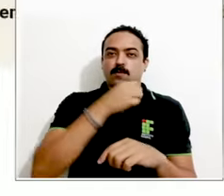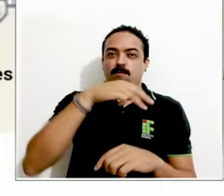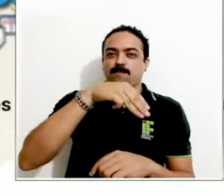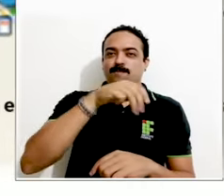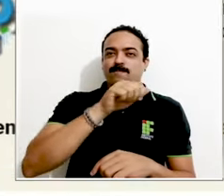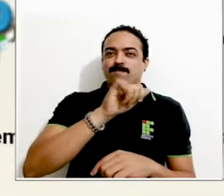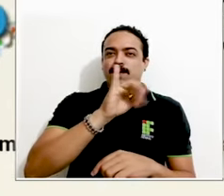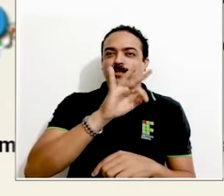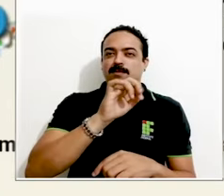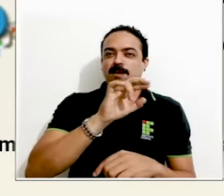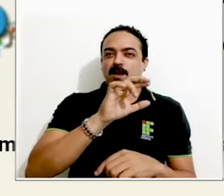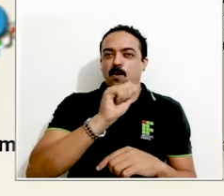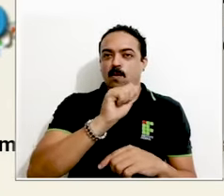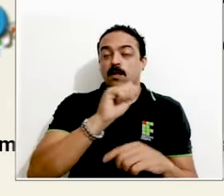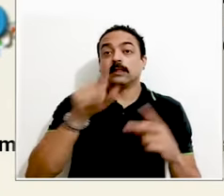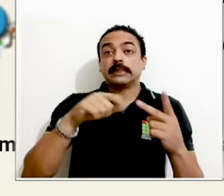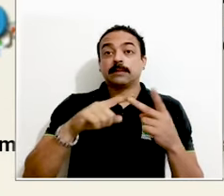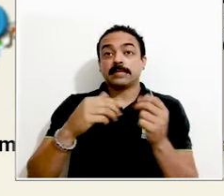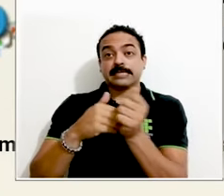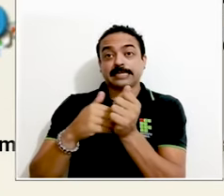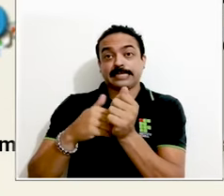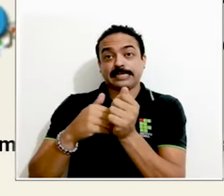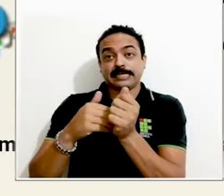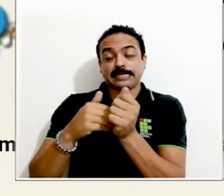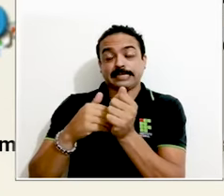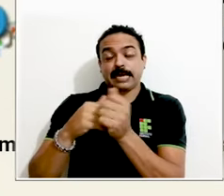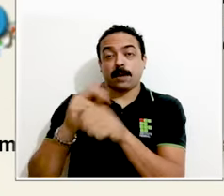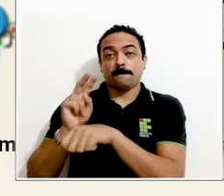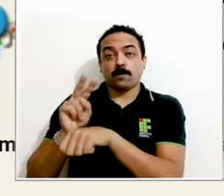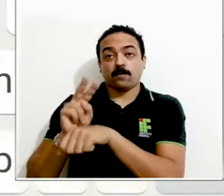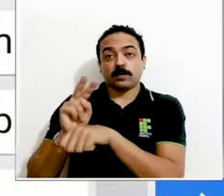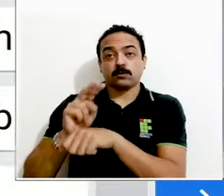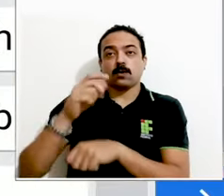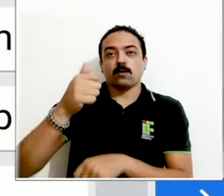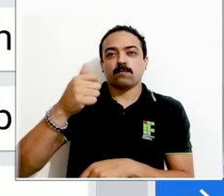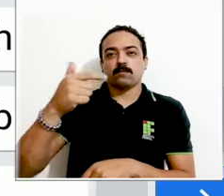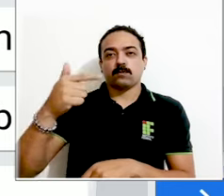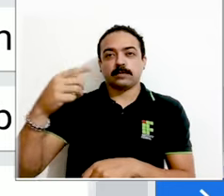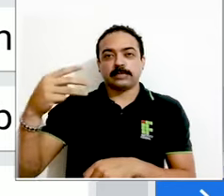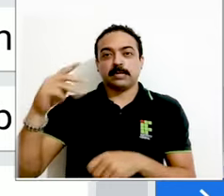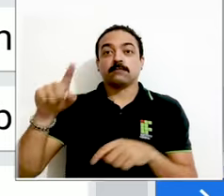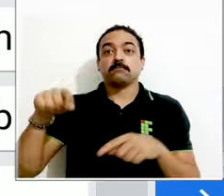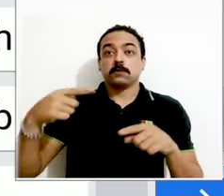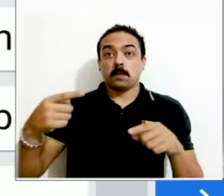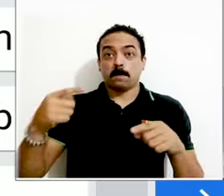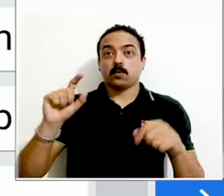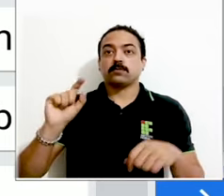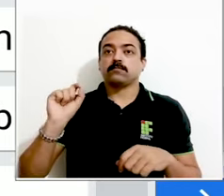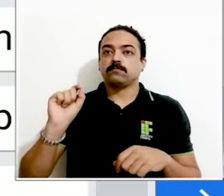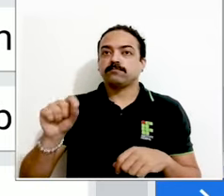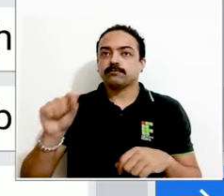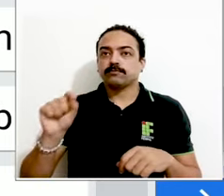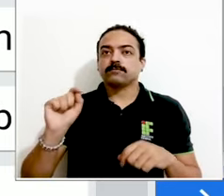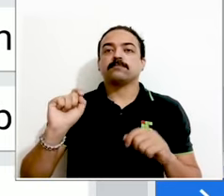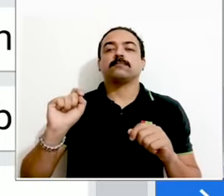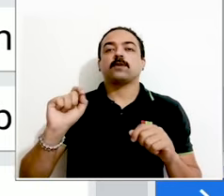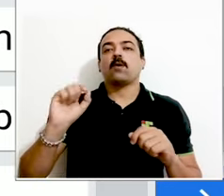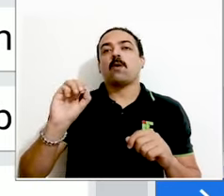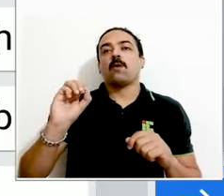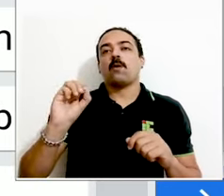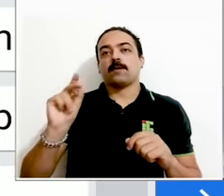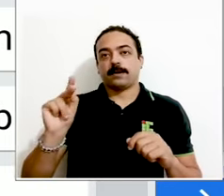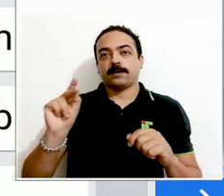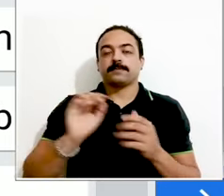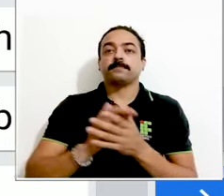página você vai fornecer o login que é o seu número de matrícula ea senha provisória que deve ser o número um dois três